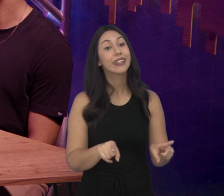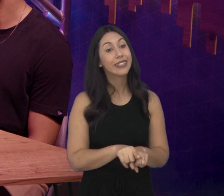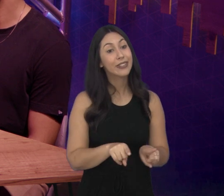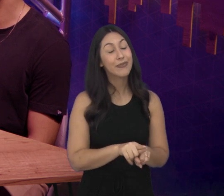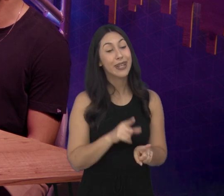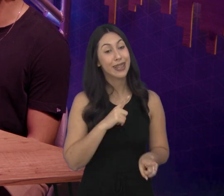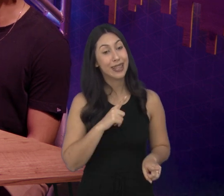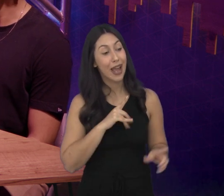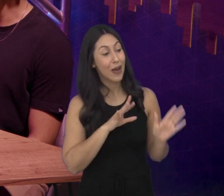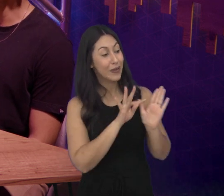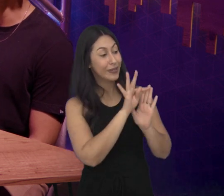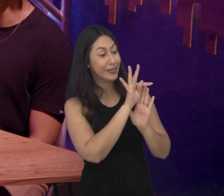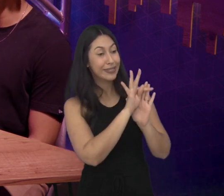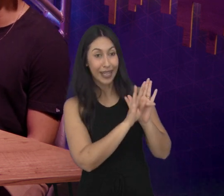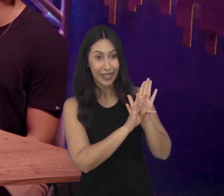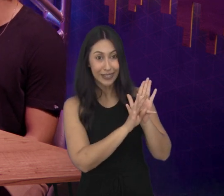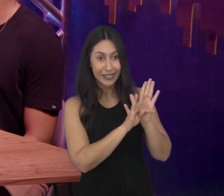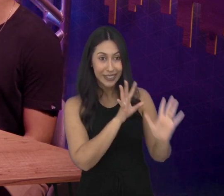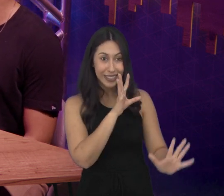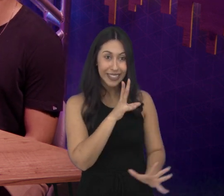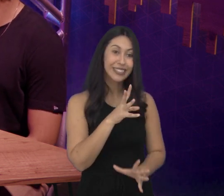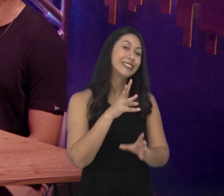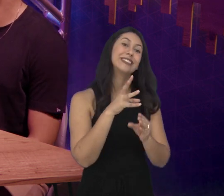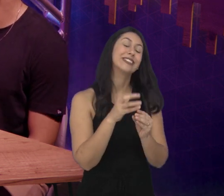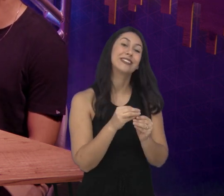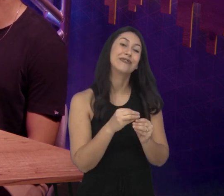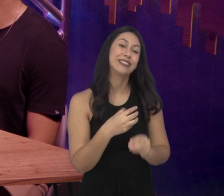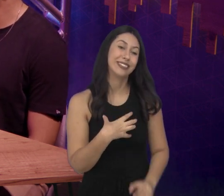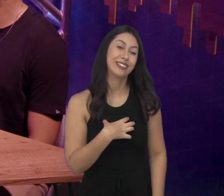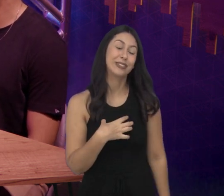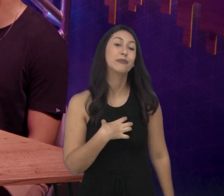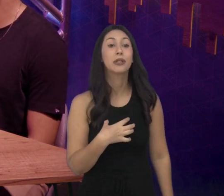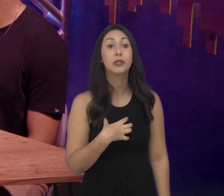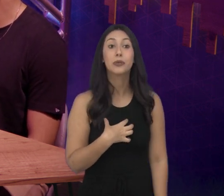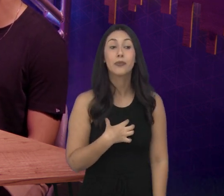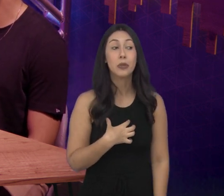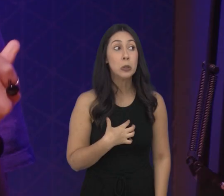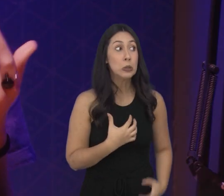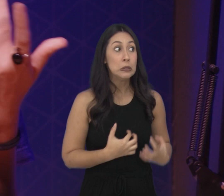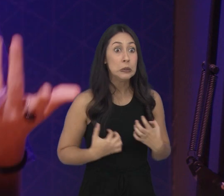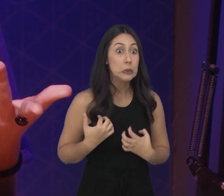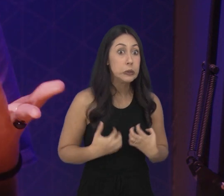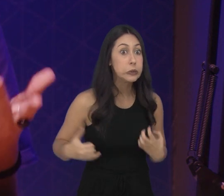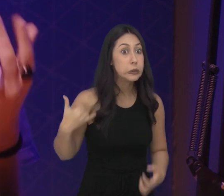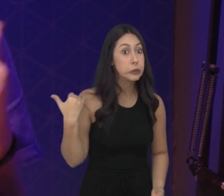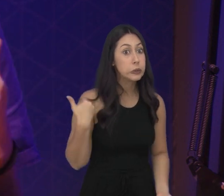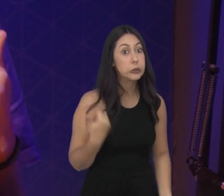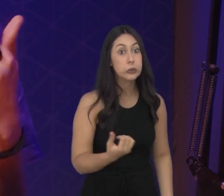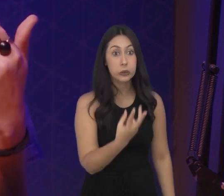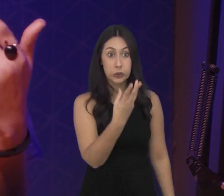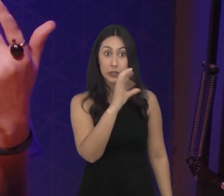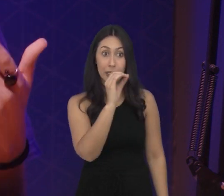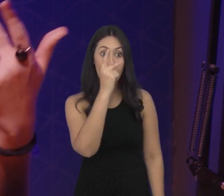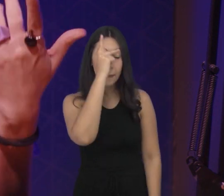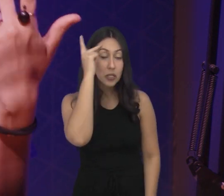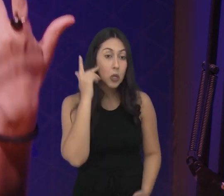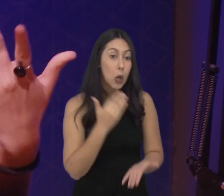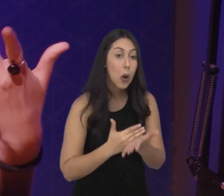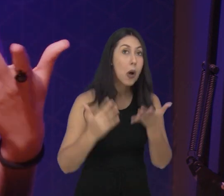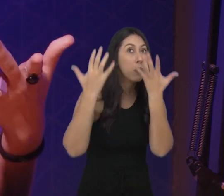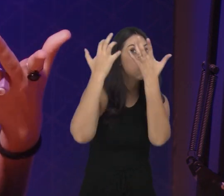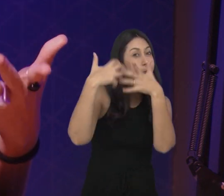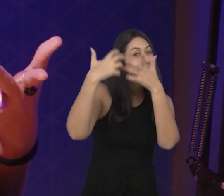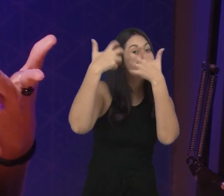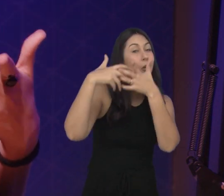Exatamente. A gente tem até aqui um textinho que resume isso que a gente está falando, né? A crise dos 30 é um período em que a pessoa começa a